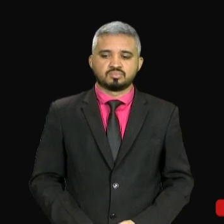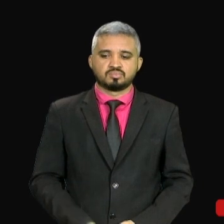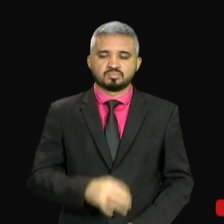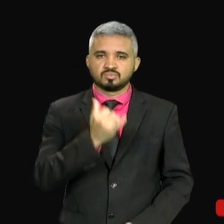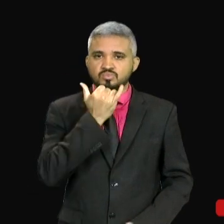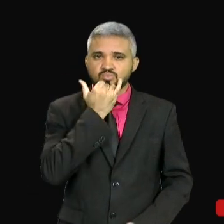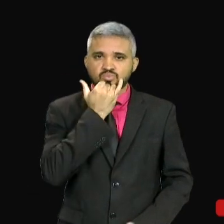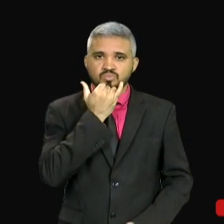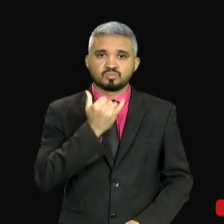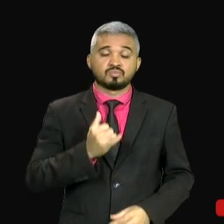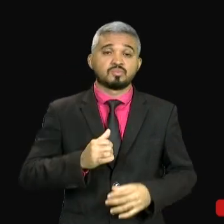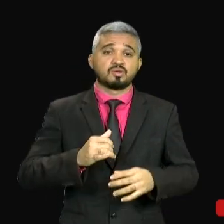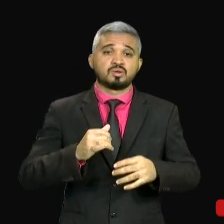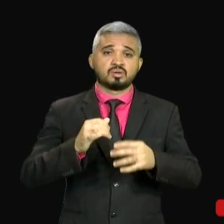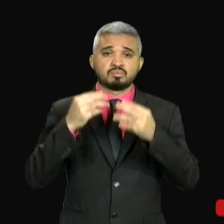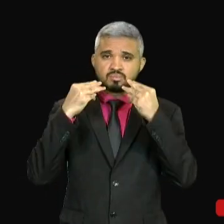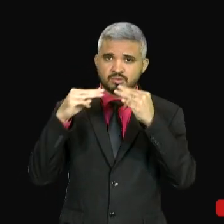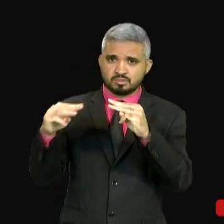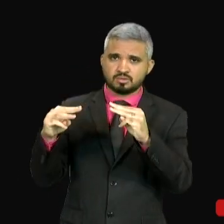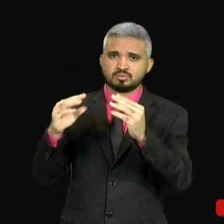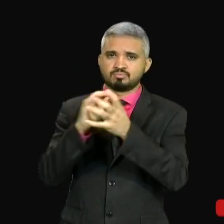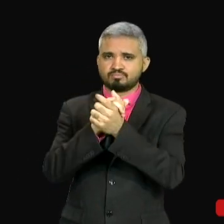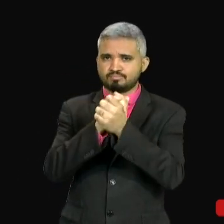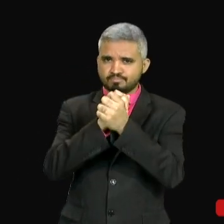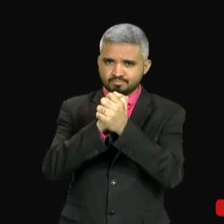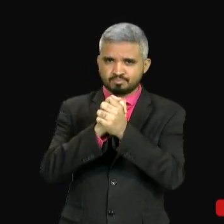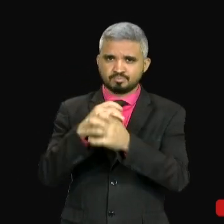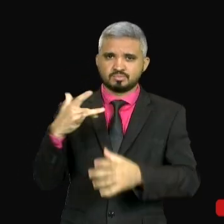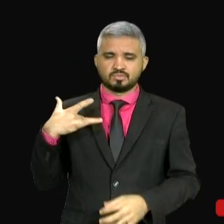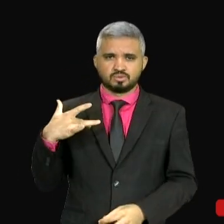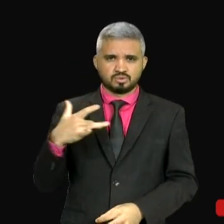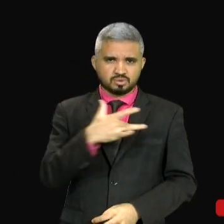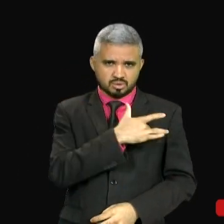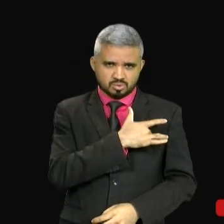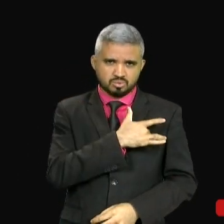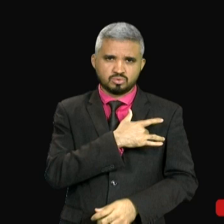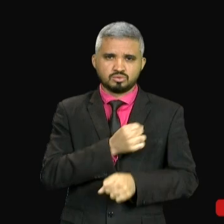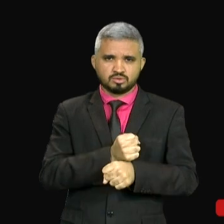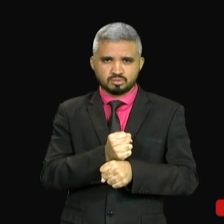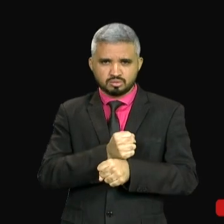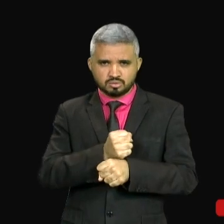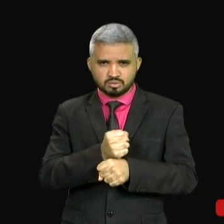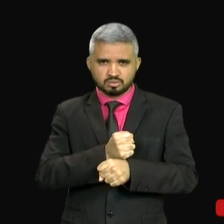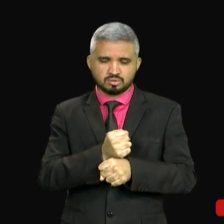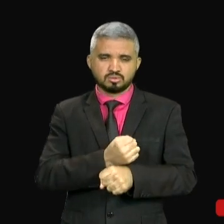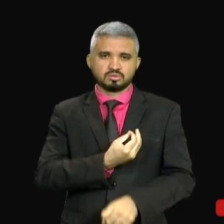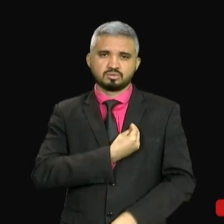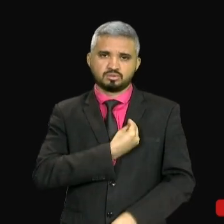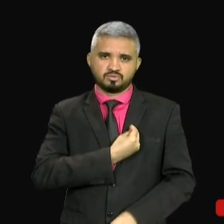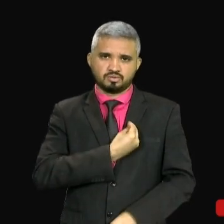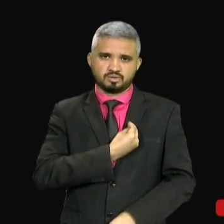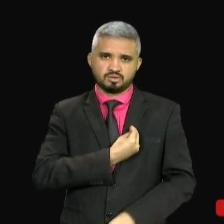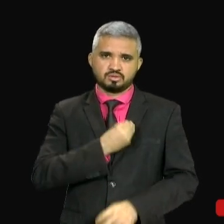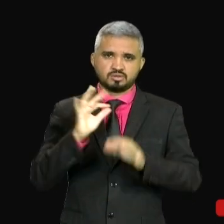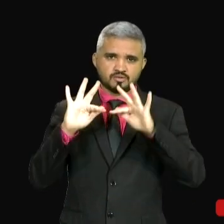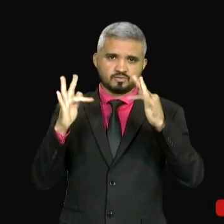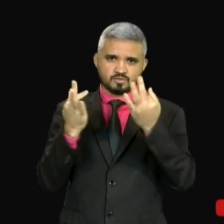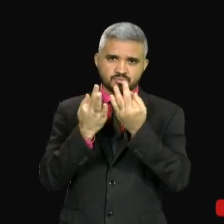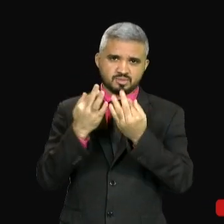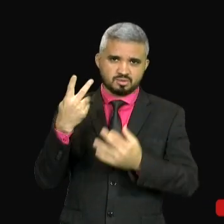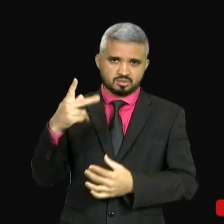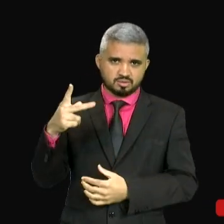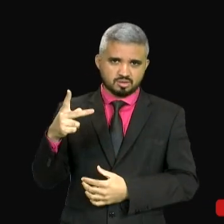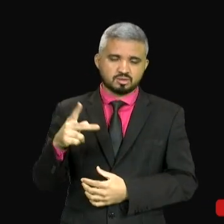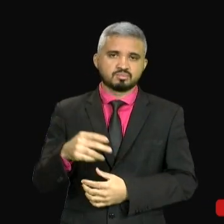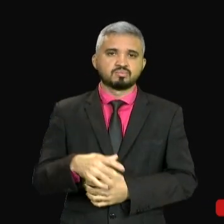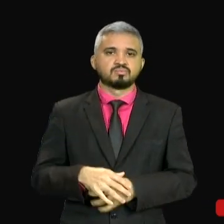Desculpe. Desejando a ela muita saúde, muitos anos de vida, a ela e toda a família. E o meu grande abraço a todos os colegas